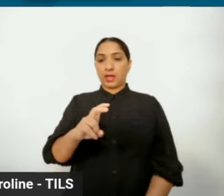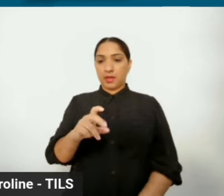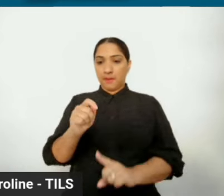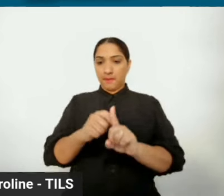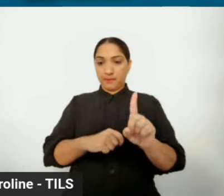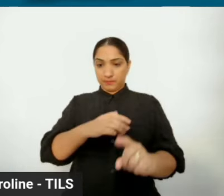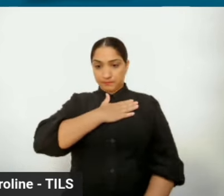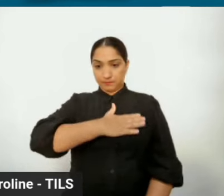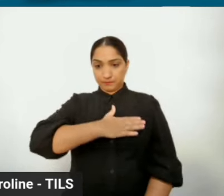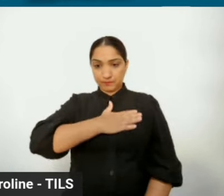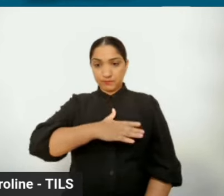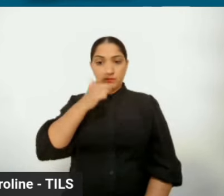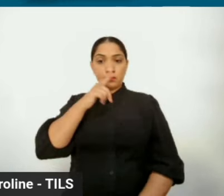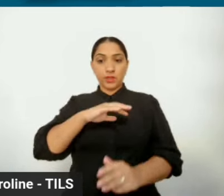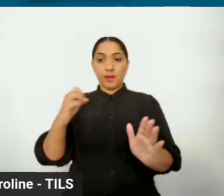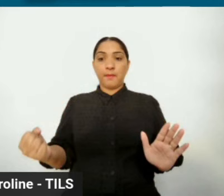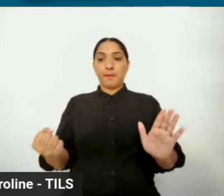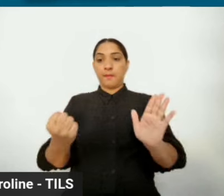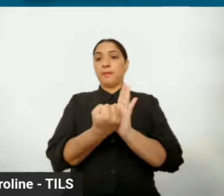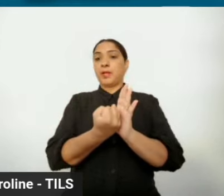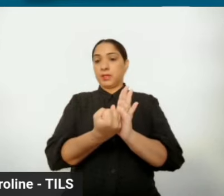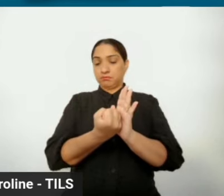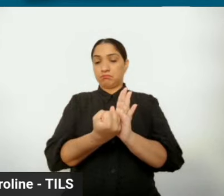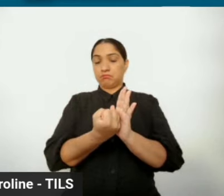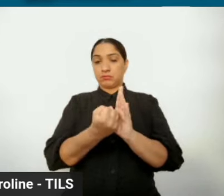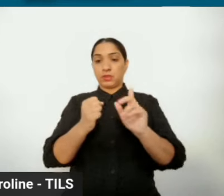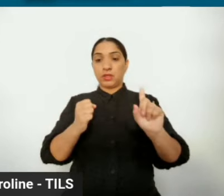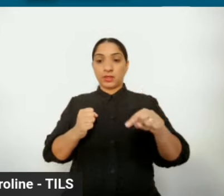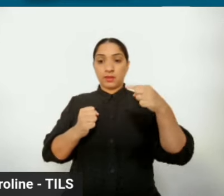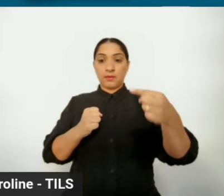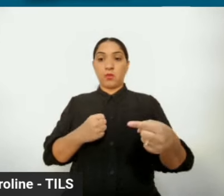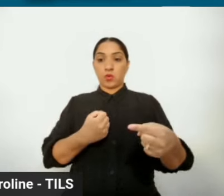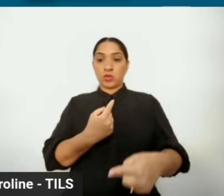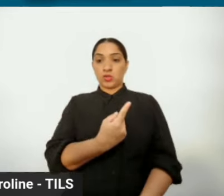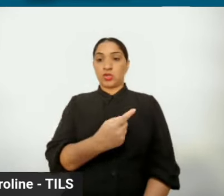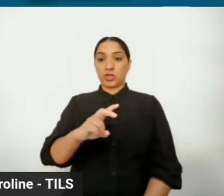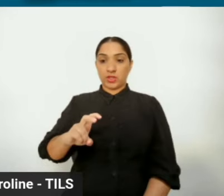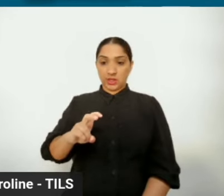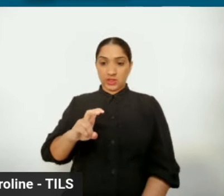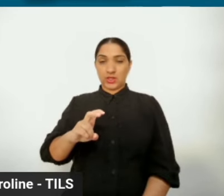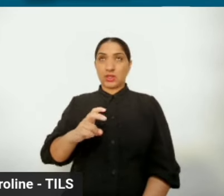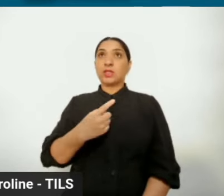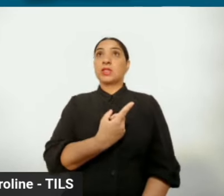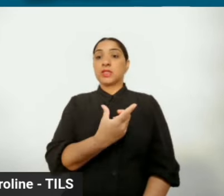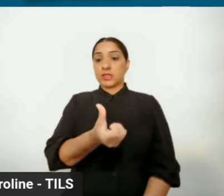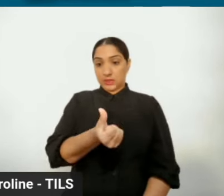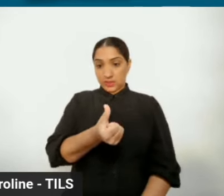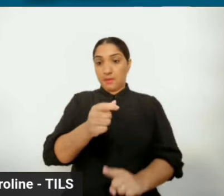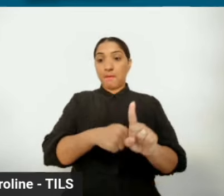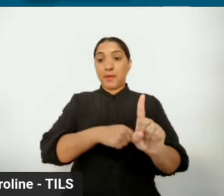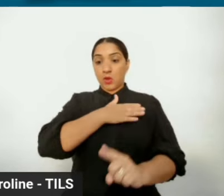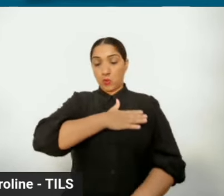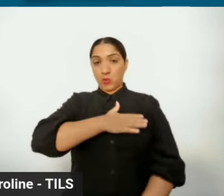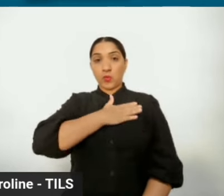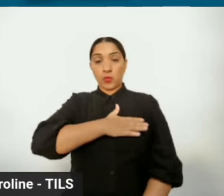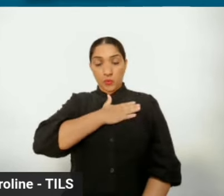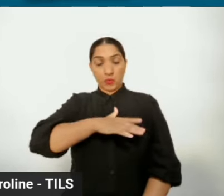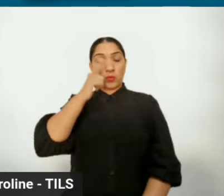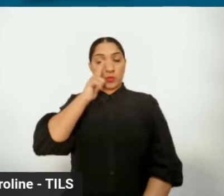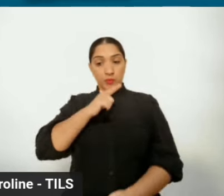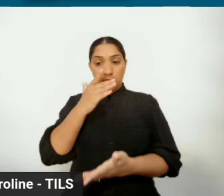dessas candidaturas e, finalmente, a partir do dia 16 de agosto, o início